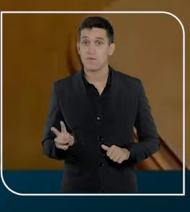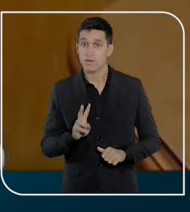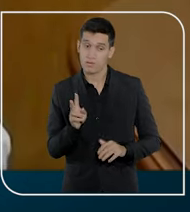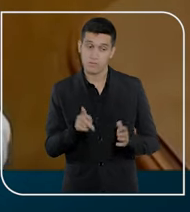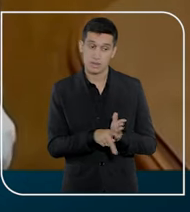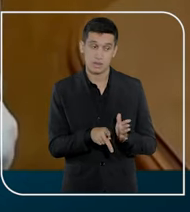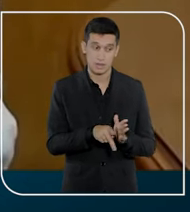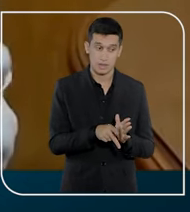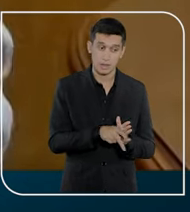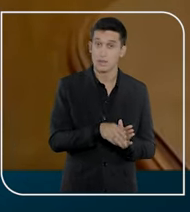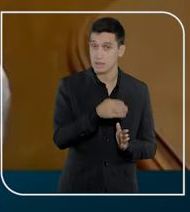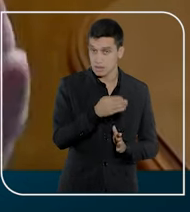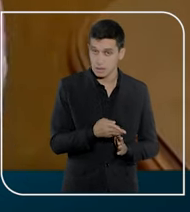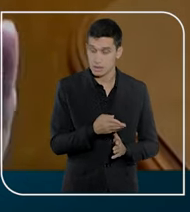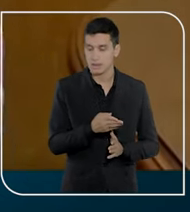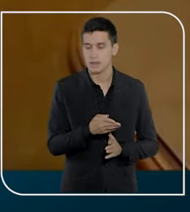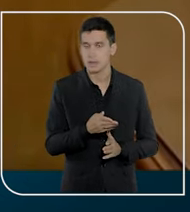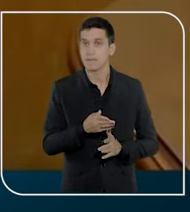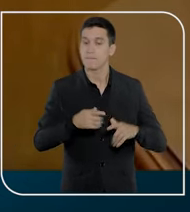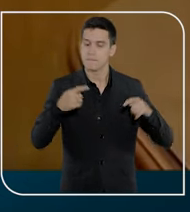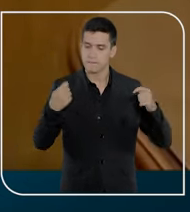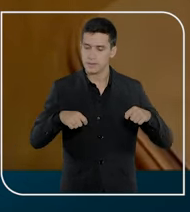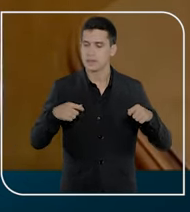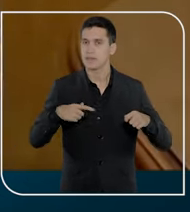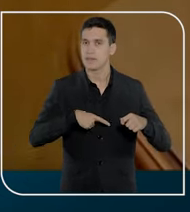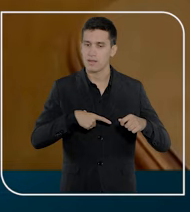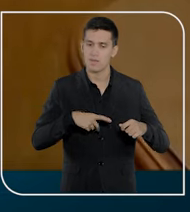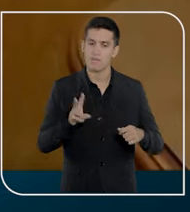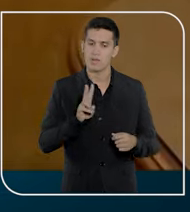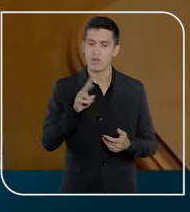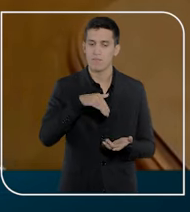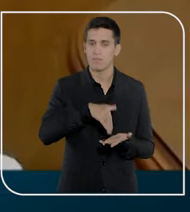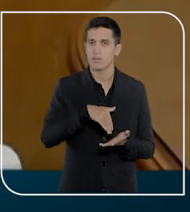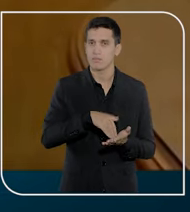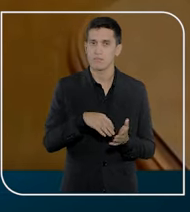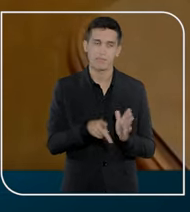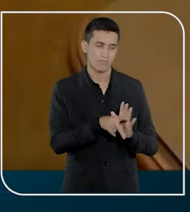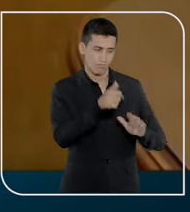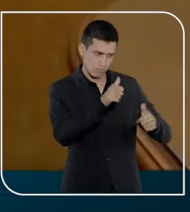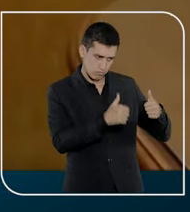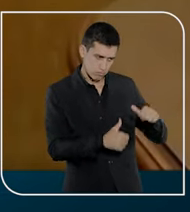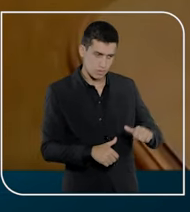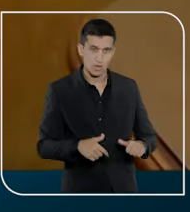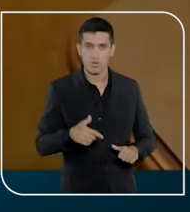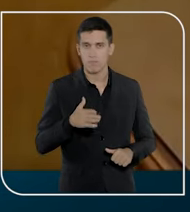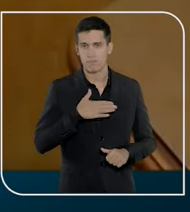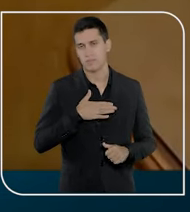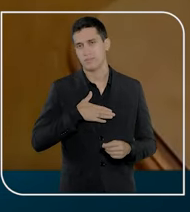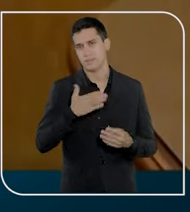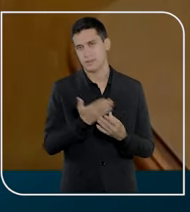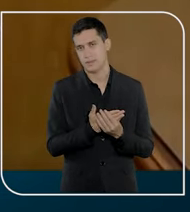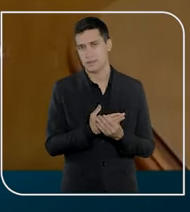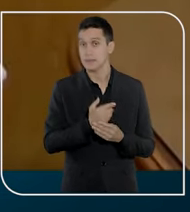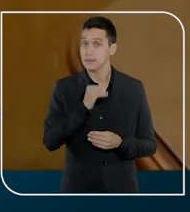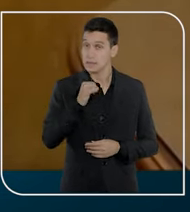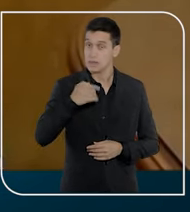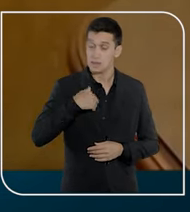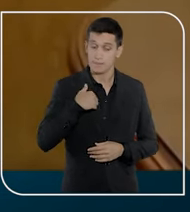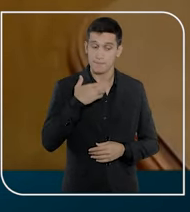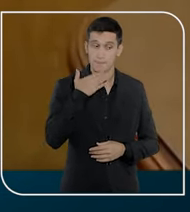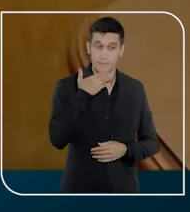adjudicação. Tem que ser o valor mínimo da avaliação no meu processo. Se eu requerir